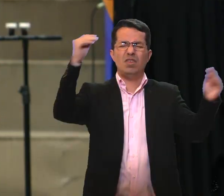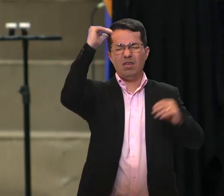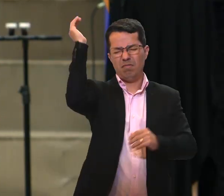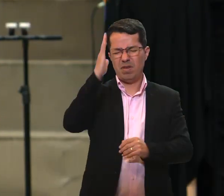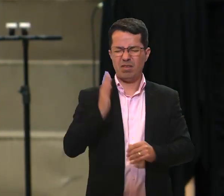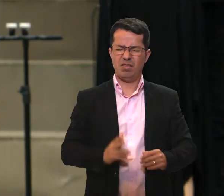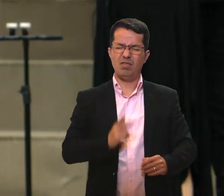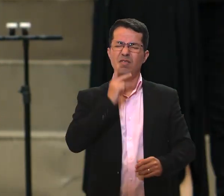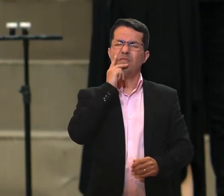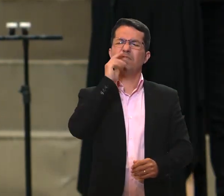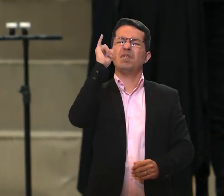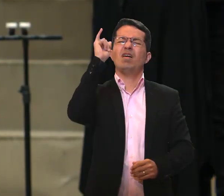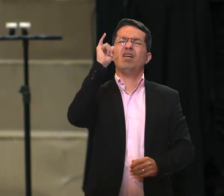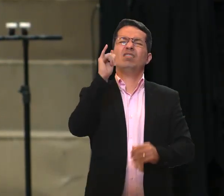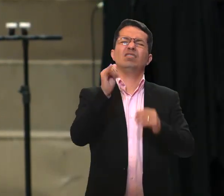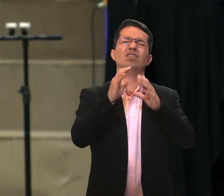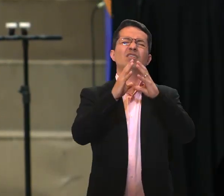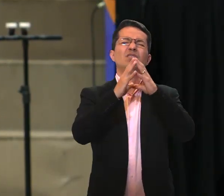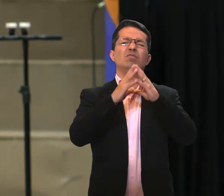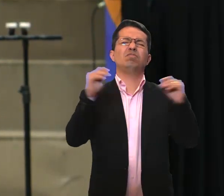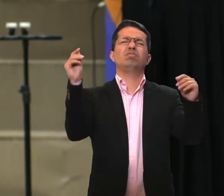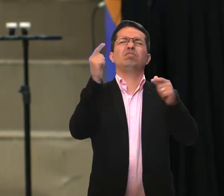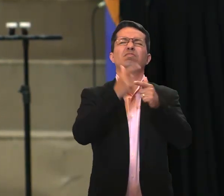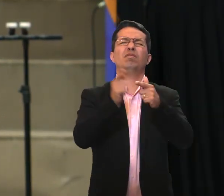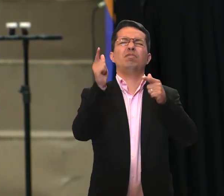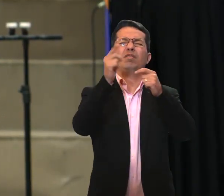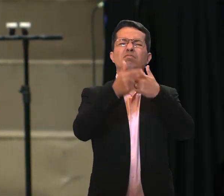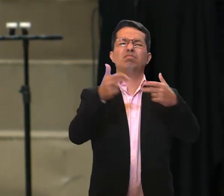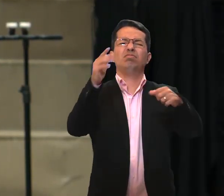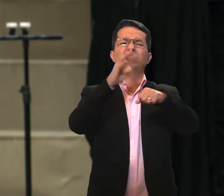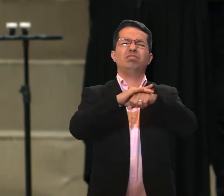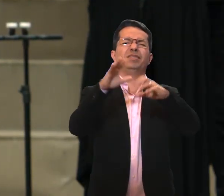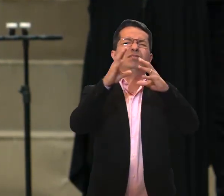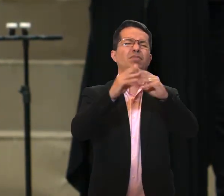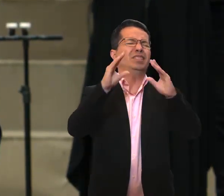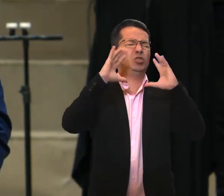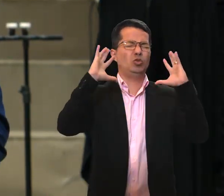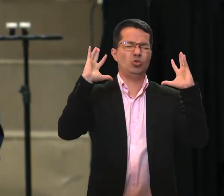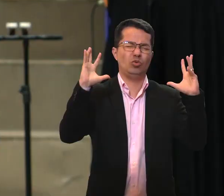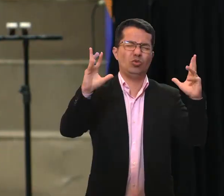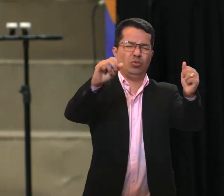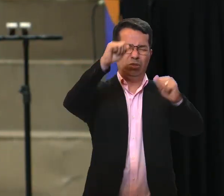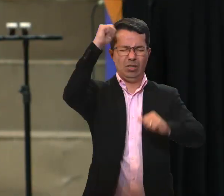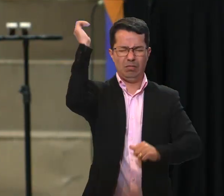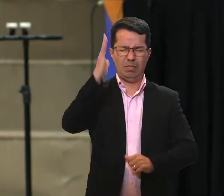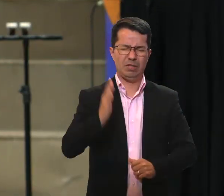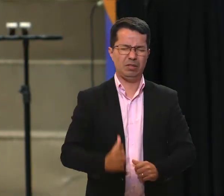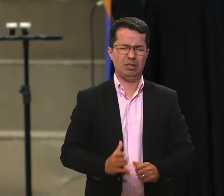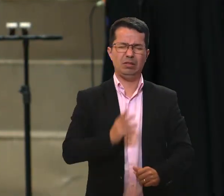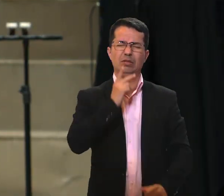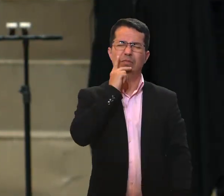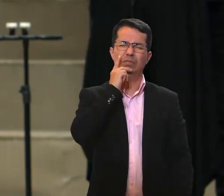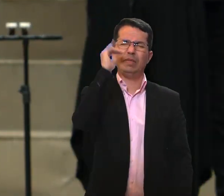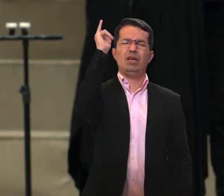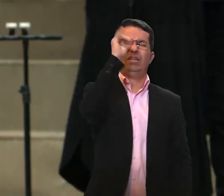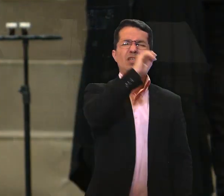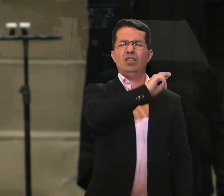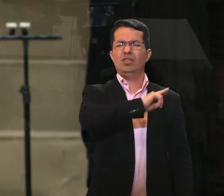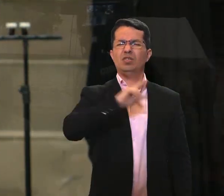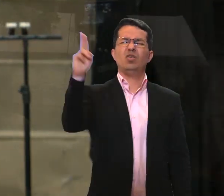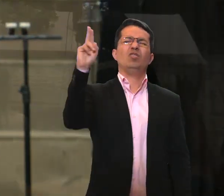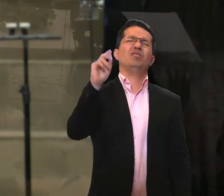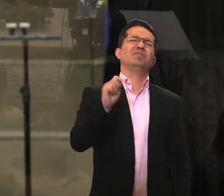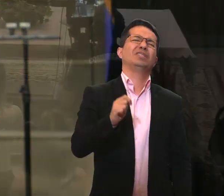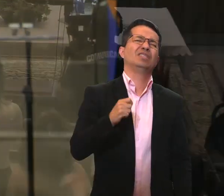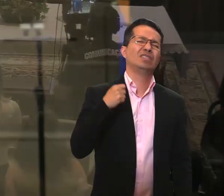Brasil, Senhor, cura, cura, Pai, a nossa terra, em